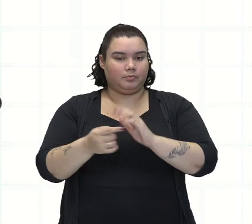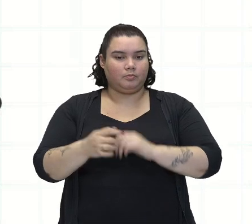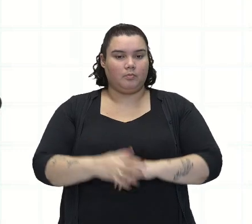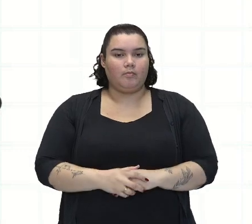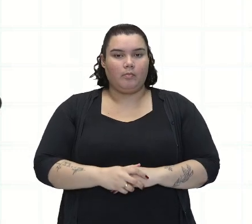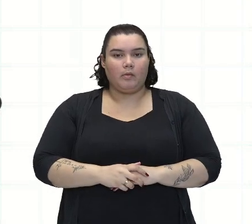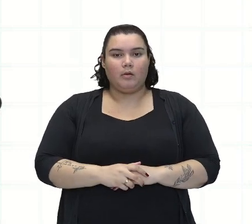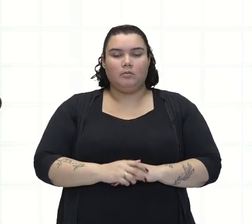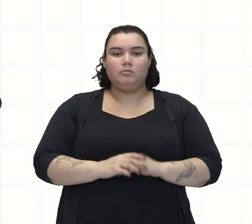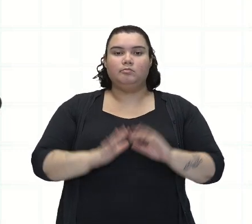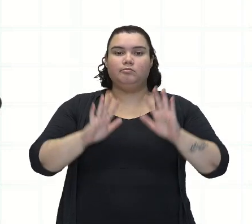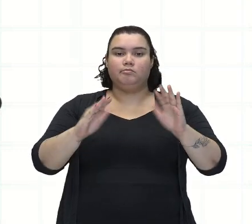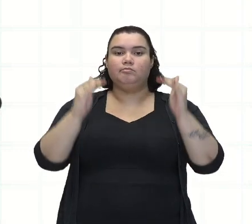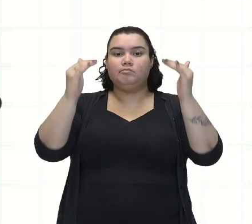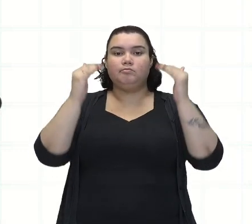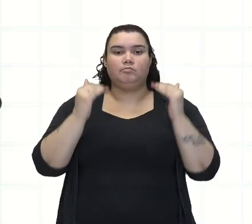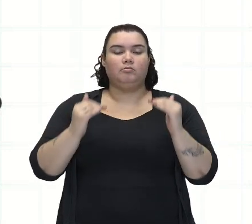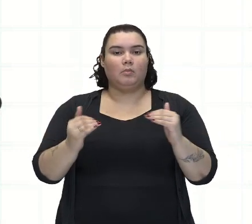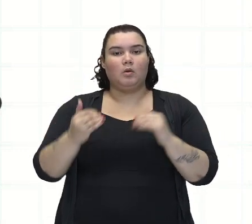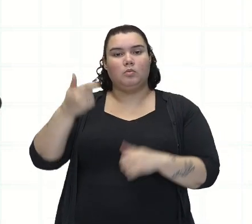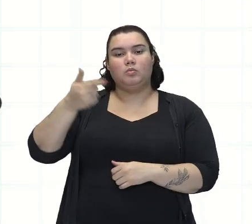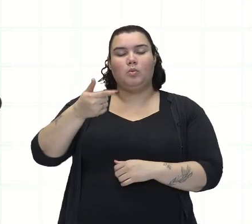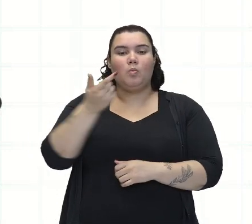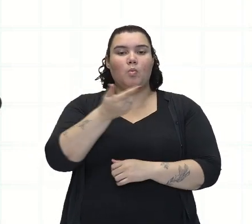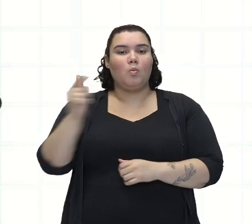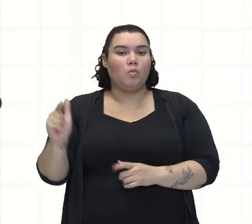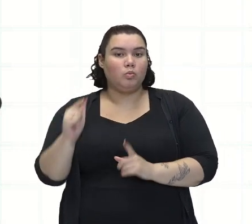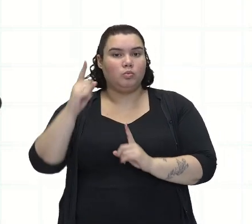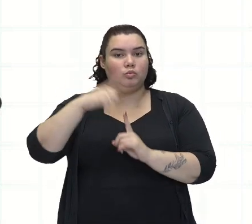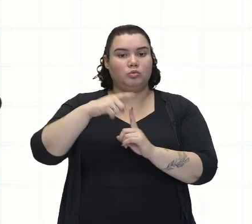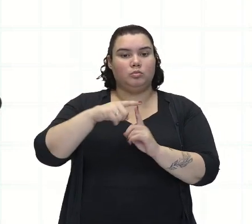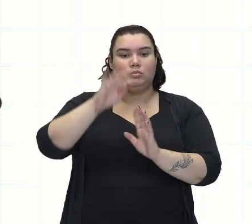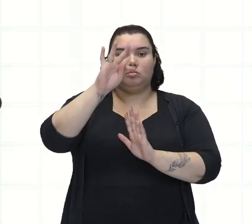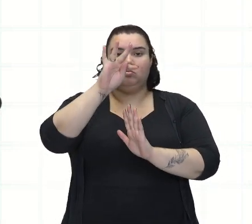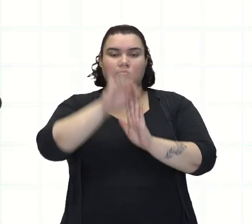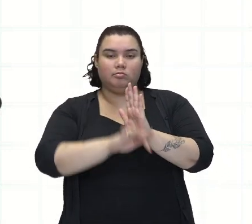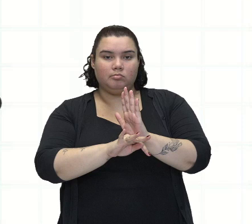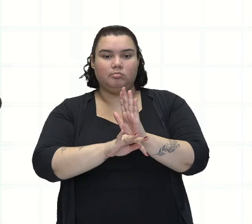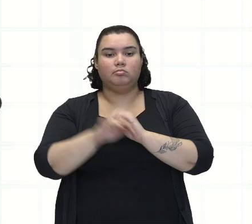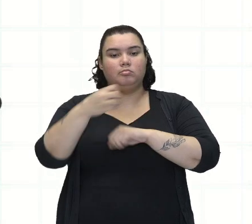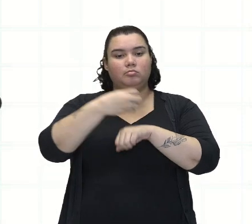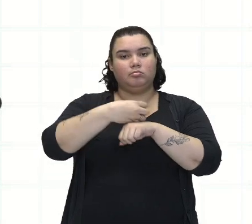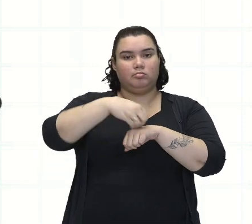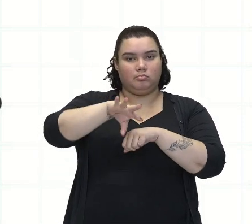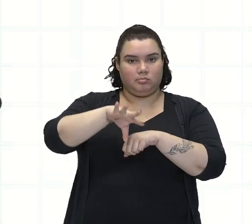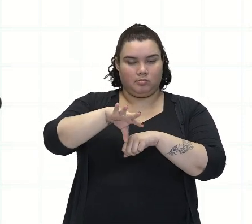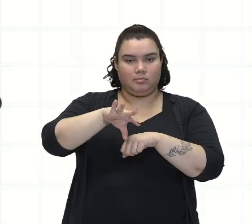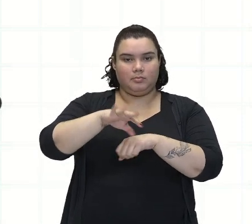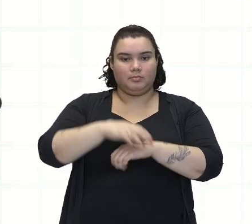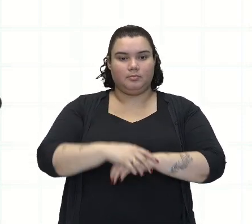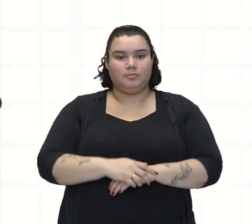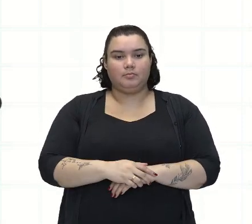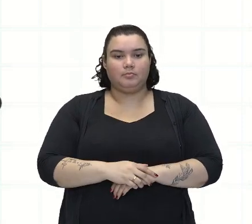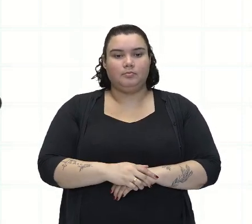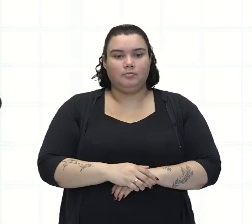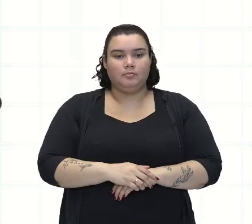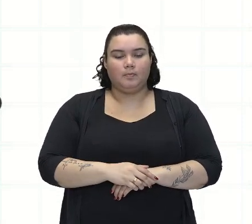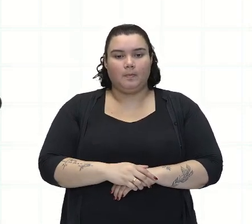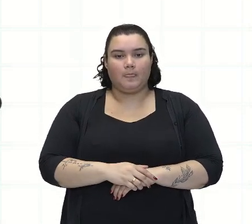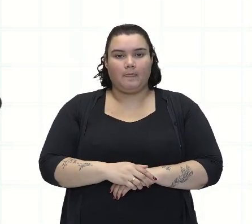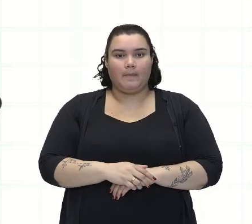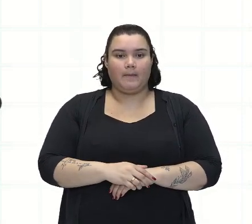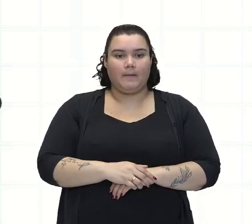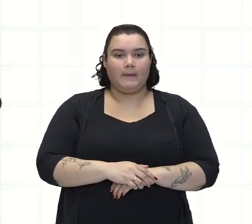próximo tipologia textual chamado tipo textual injunção. Vamos